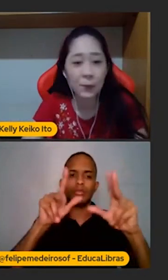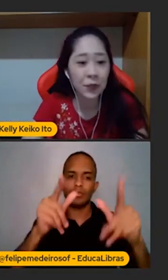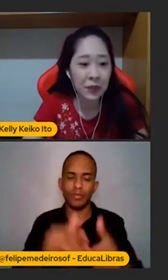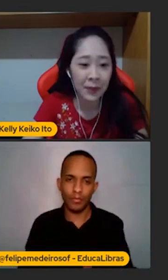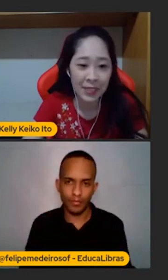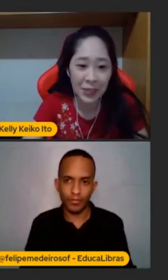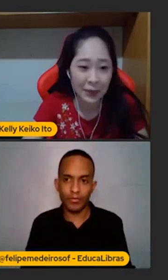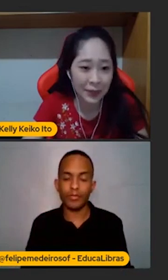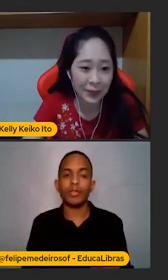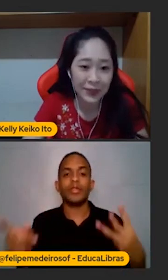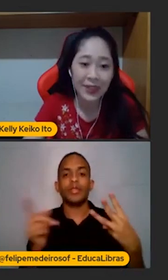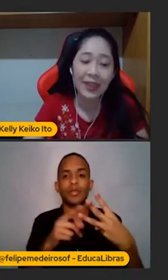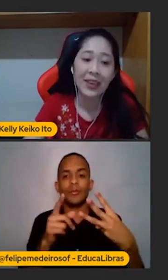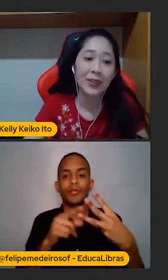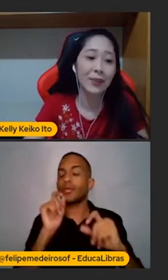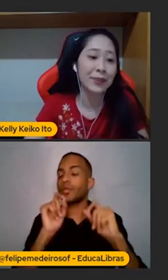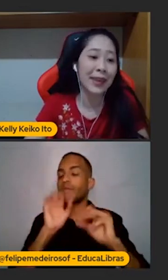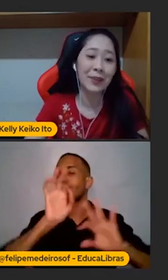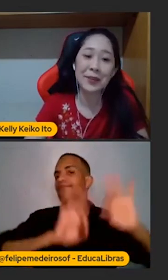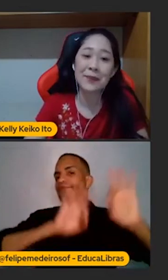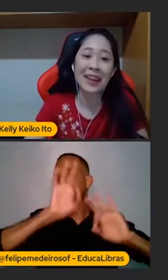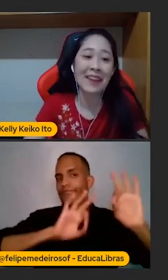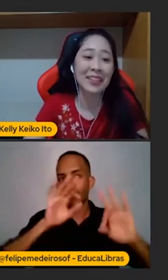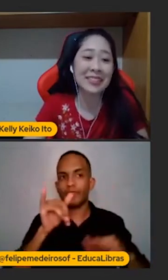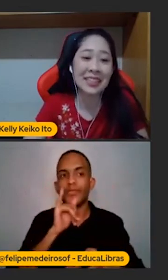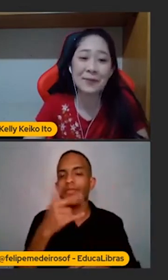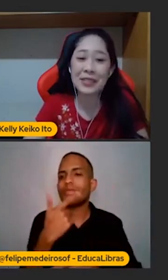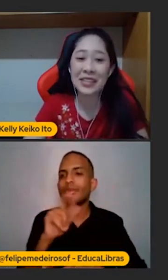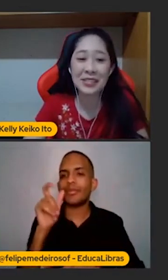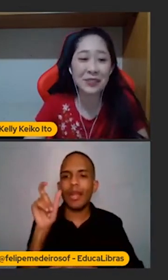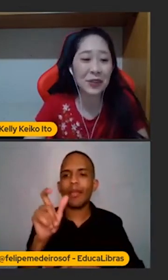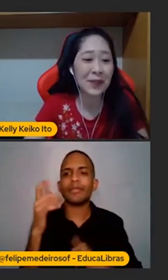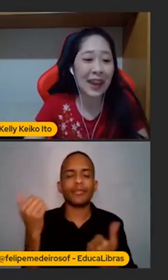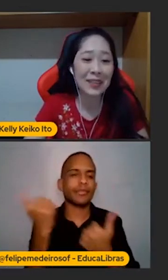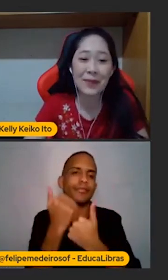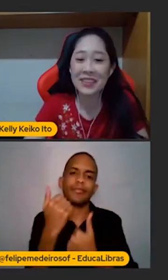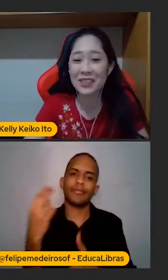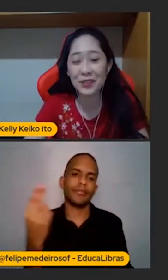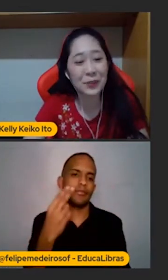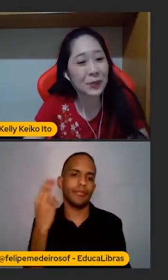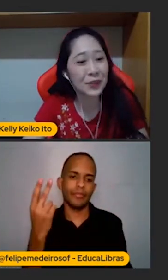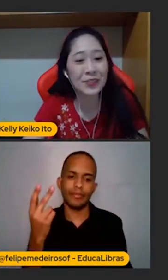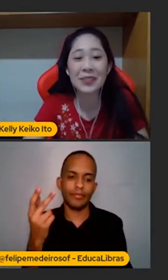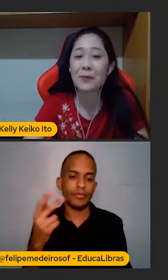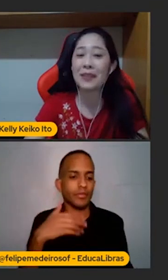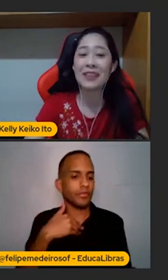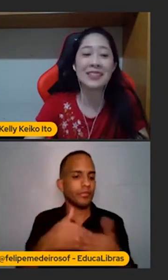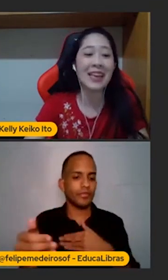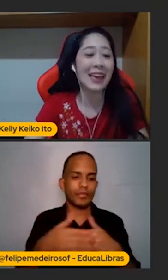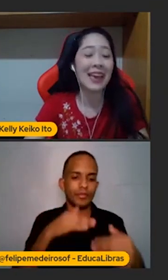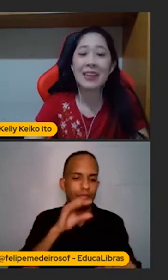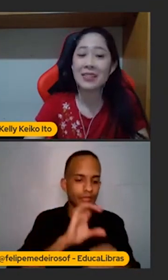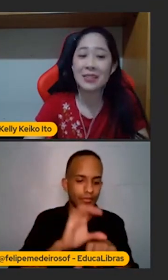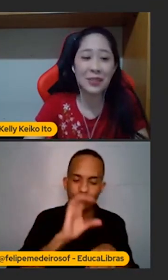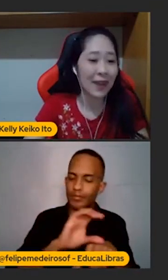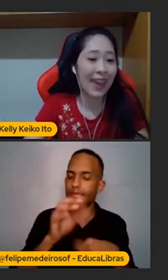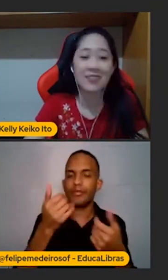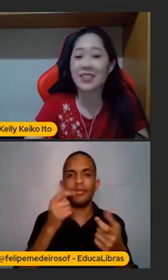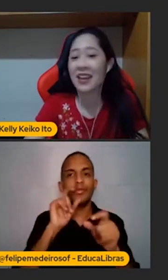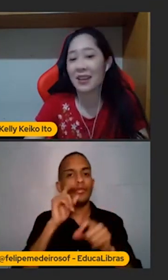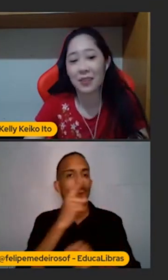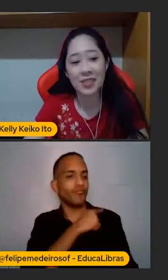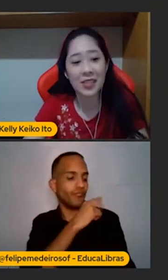e porque em planejamento não tem outra palavra sim para a gente se formar independente do curso e dependência é